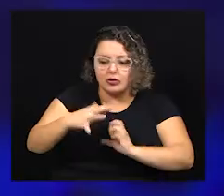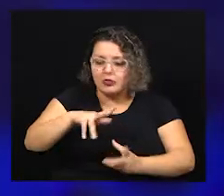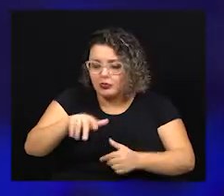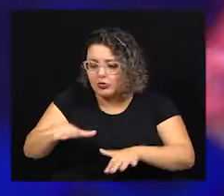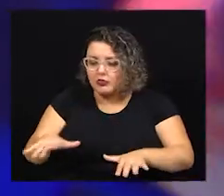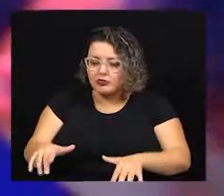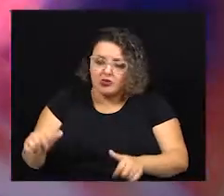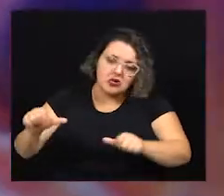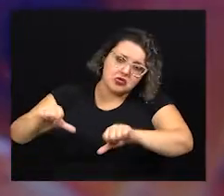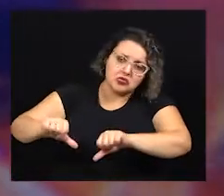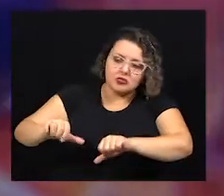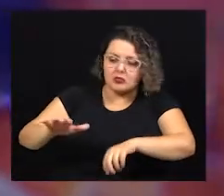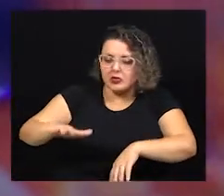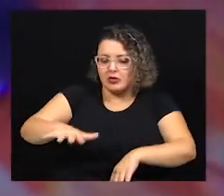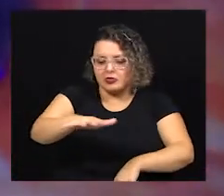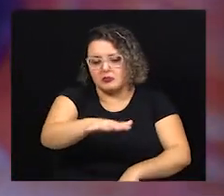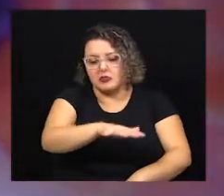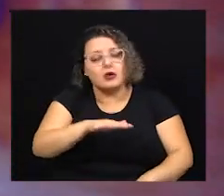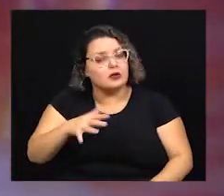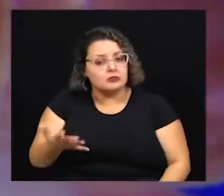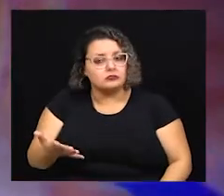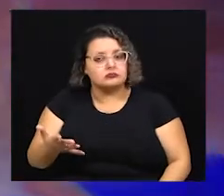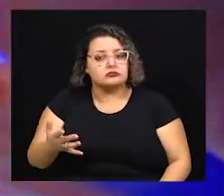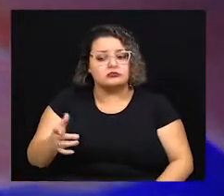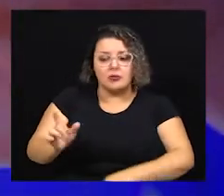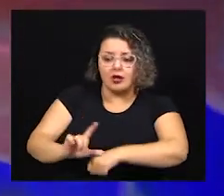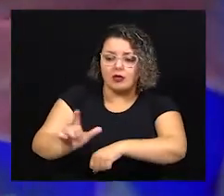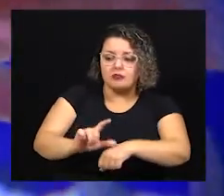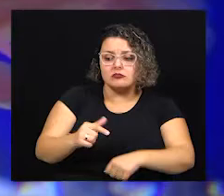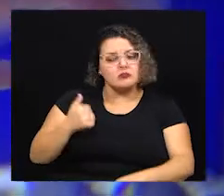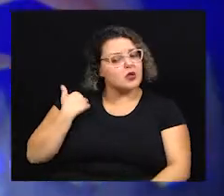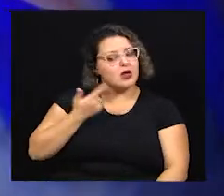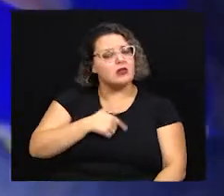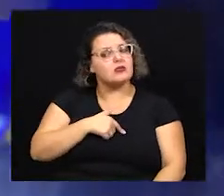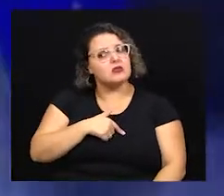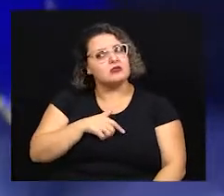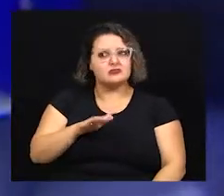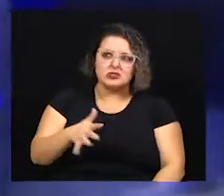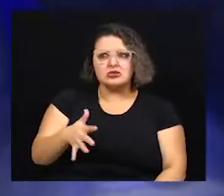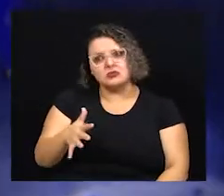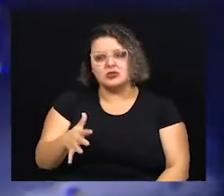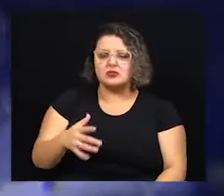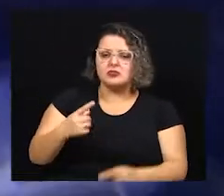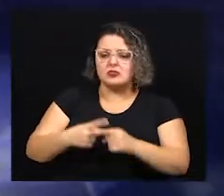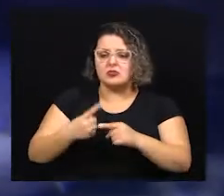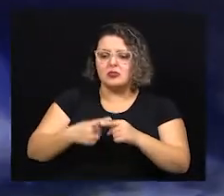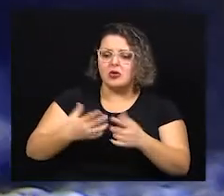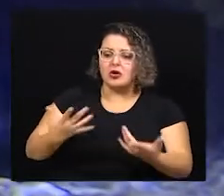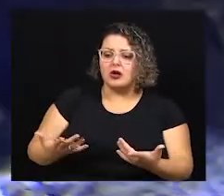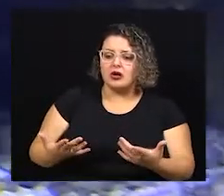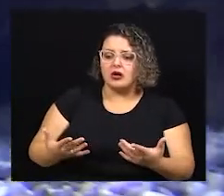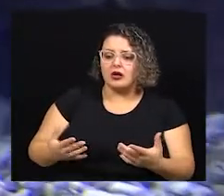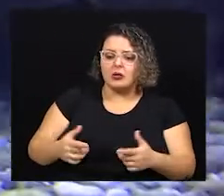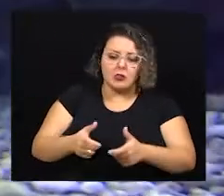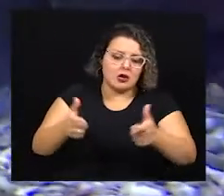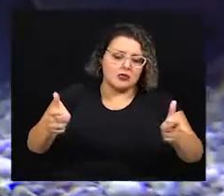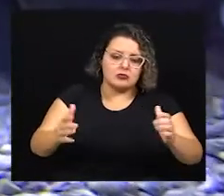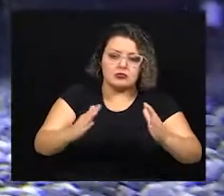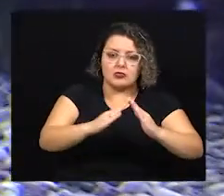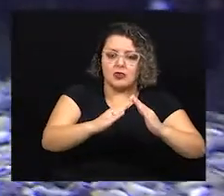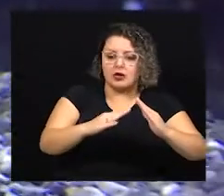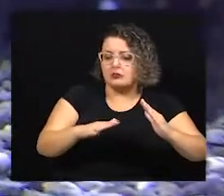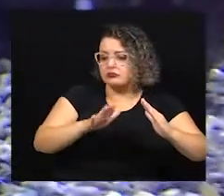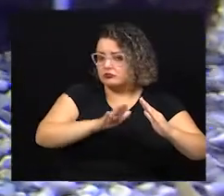para alguns ramos de comércio e para a gente não foi ruim, não. Entendeu? Porque muita gente estava em casa, então o